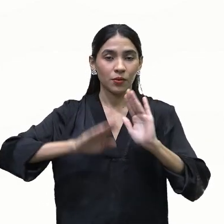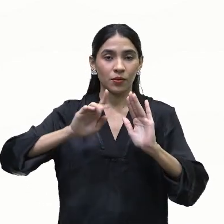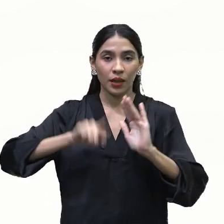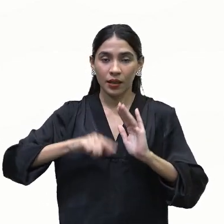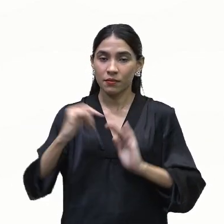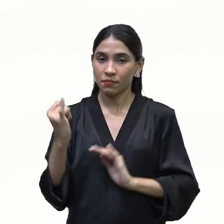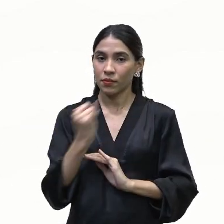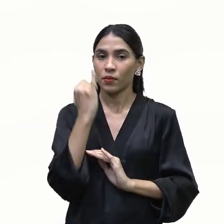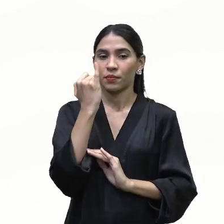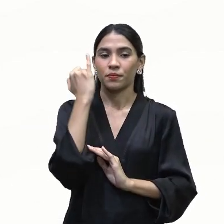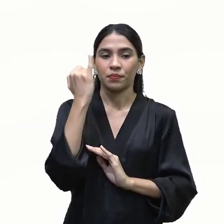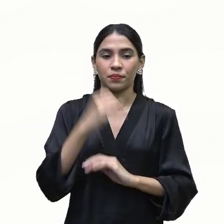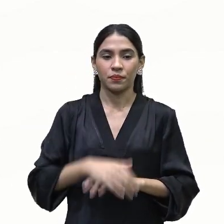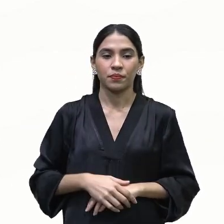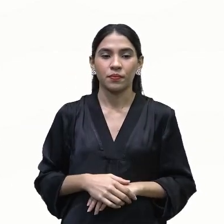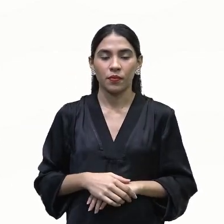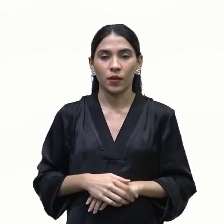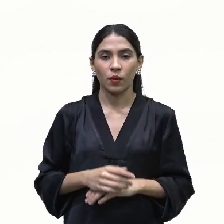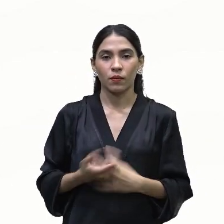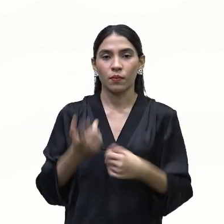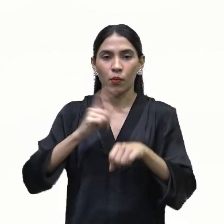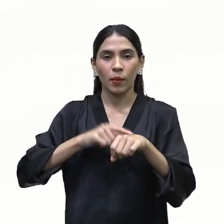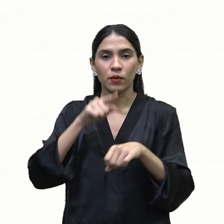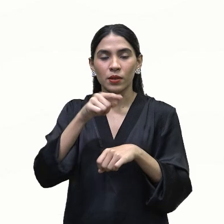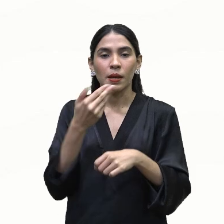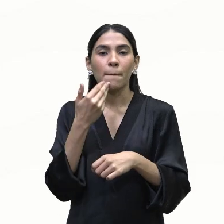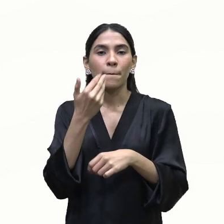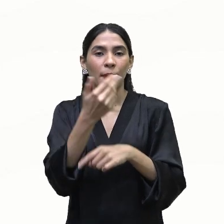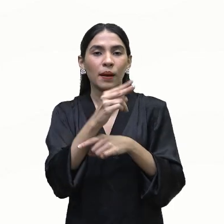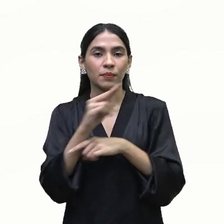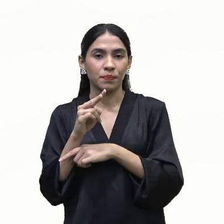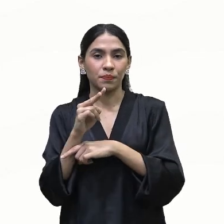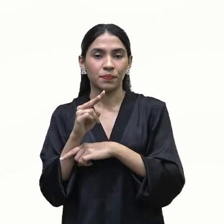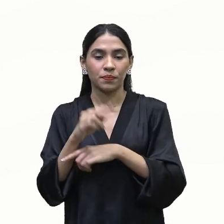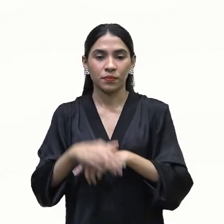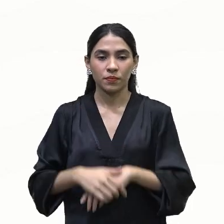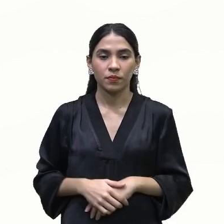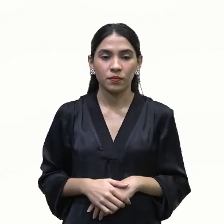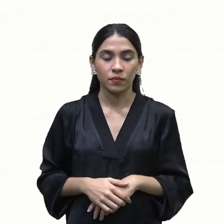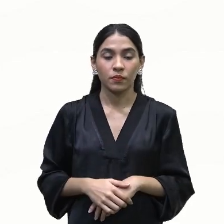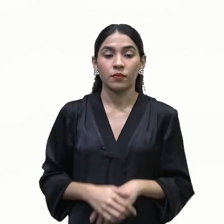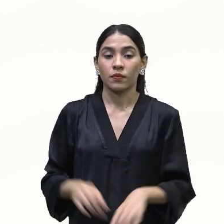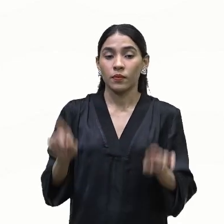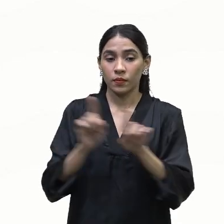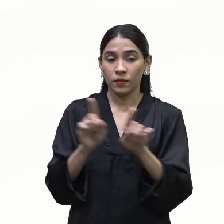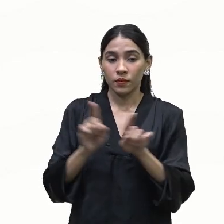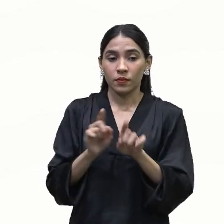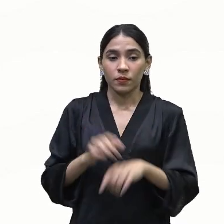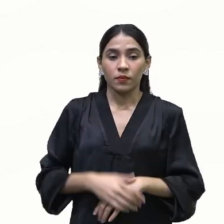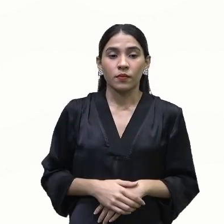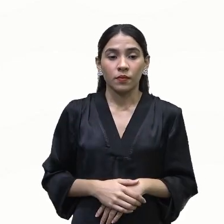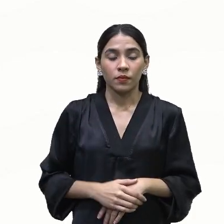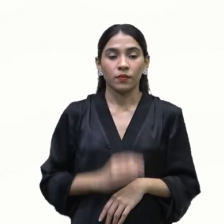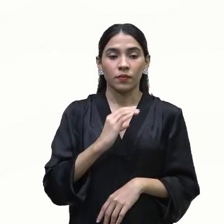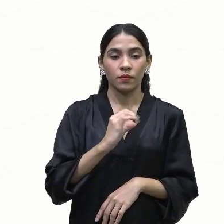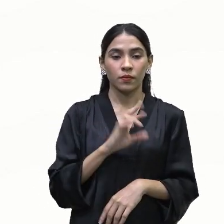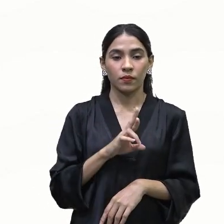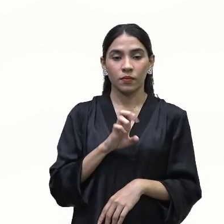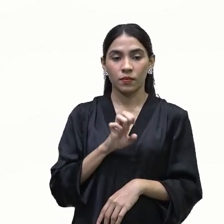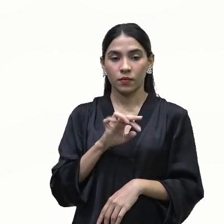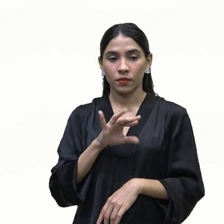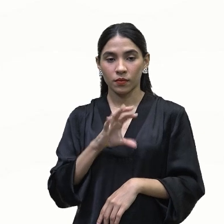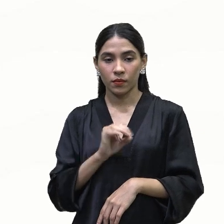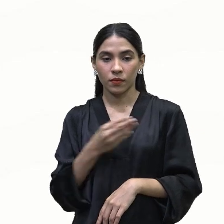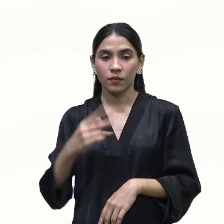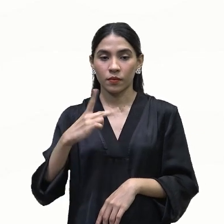importante você ter cuidado ao realizar esse tipo de crédito pessoal. Além disso também, o crédito pessoal, ele